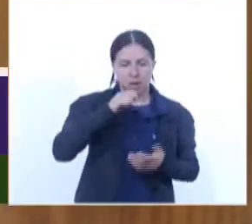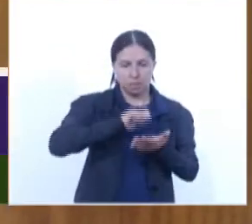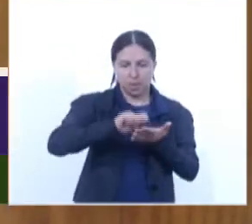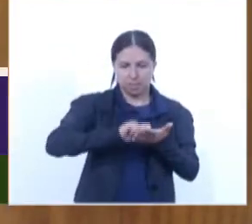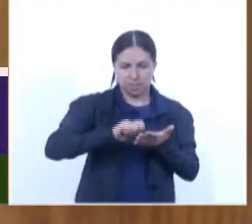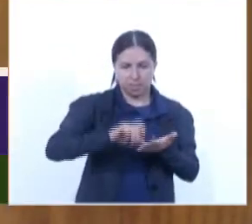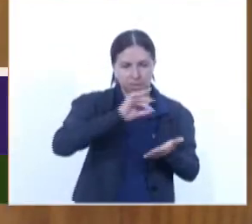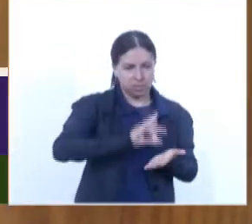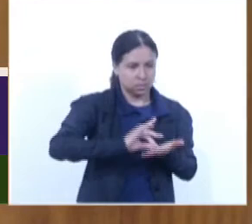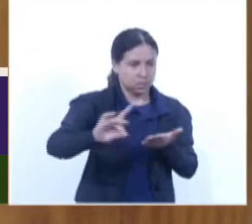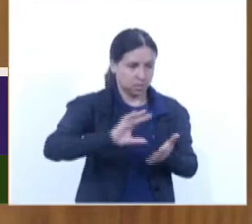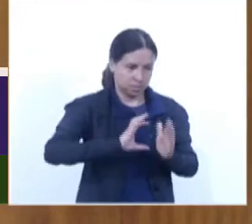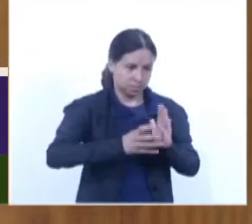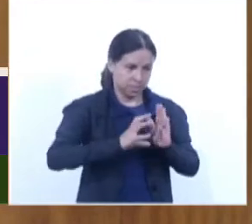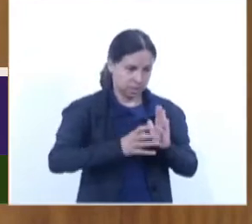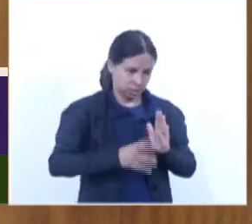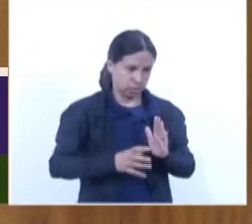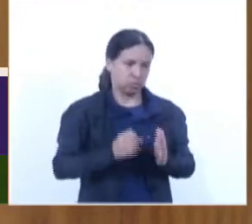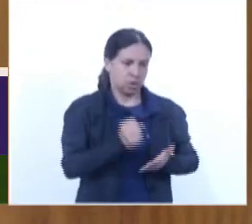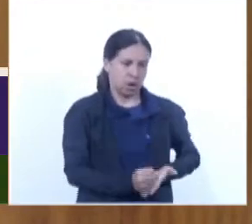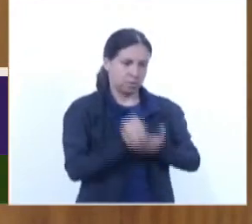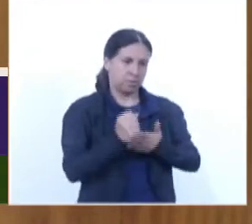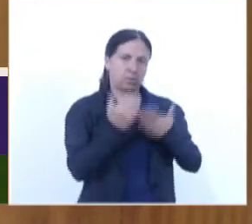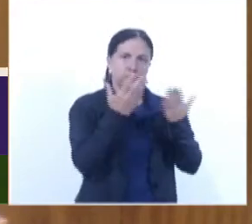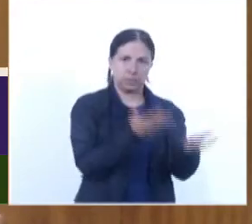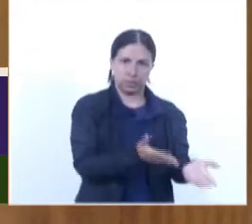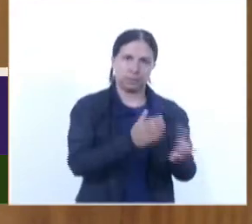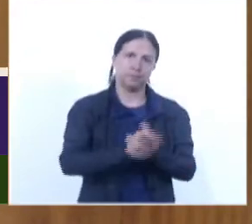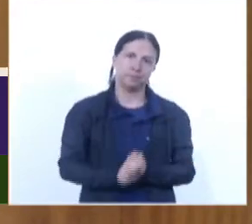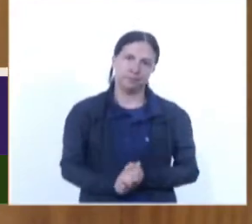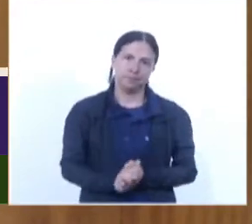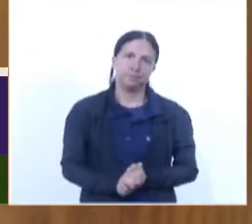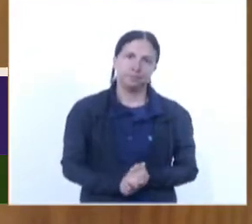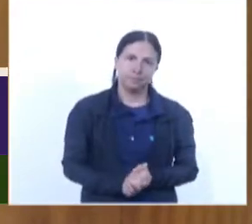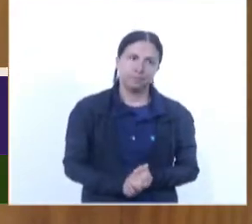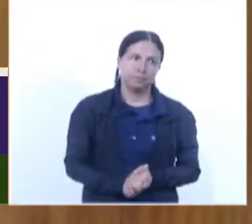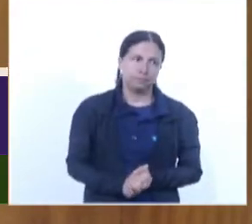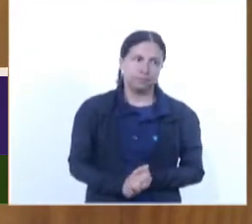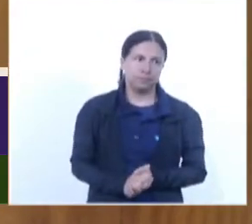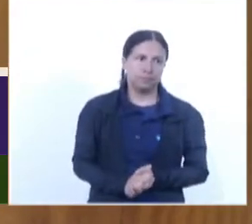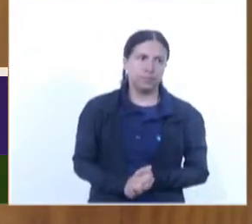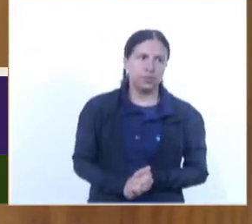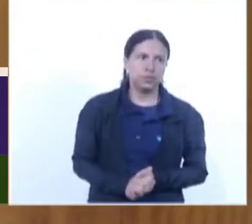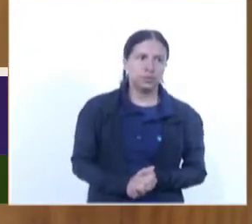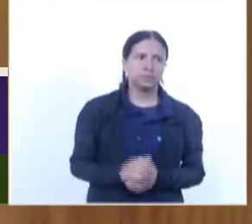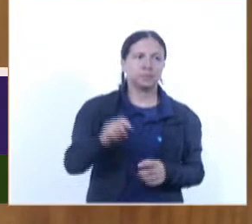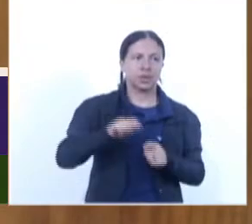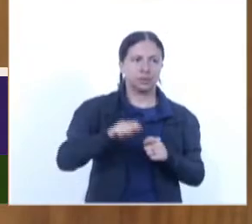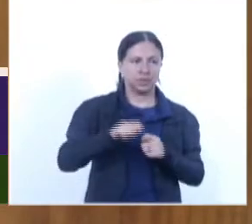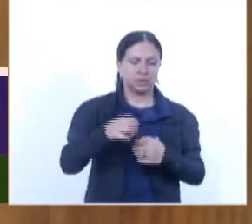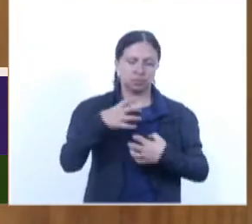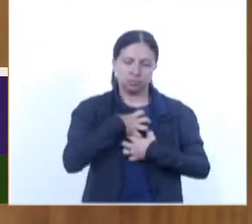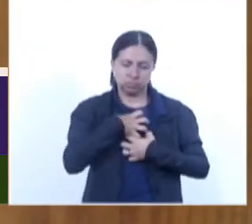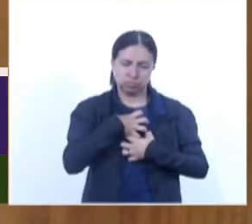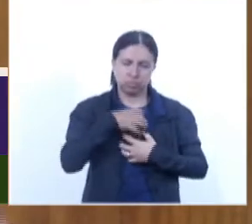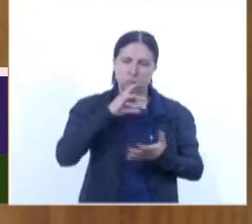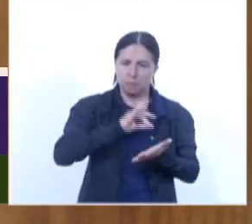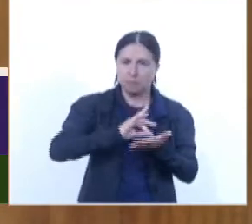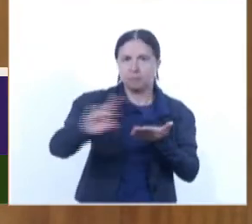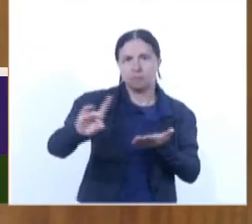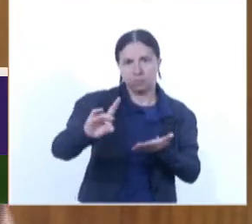de apoio a você acho que vale a pena Inclusive a gente aqui nessa casa fazer uma Moção de desagravo a esse tipo de prática